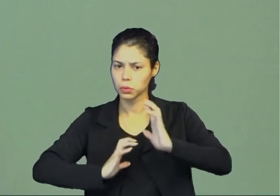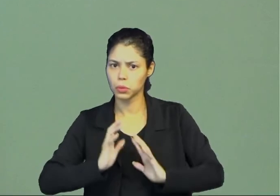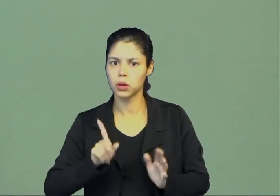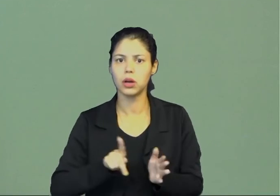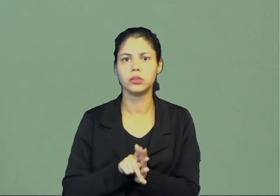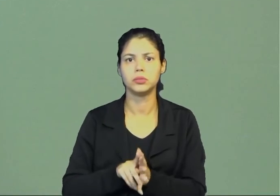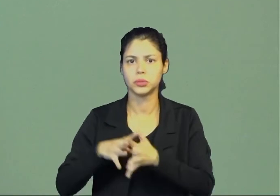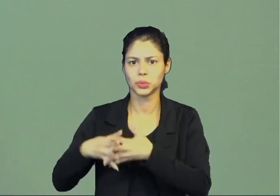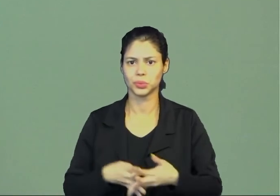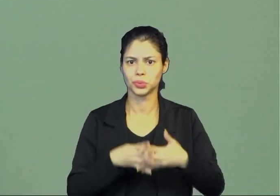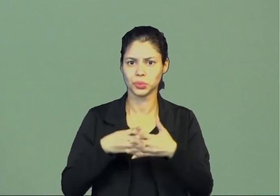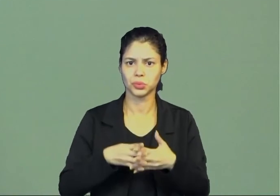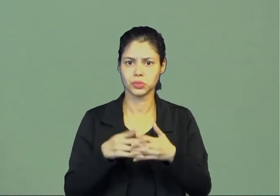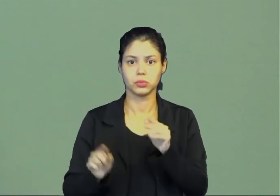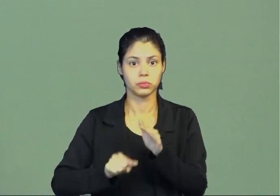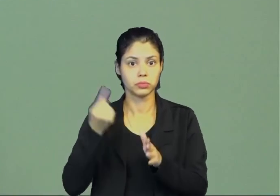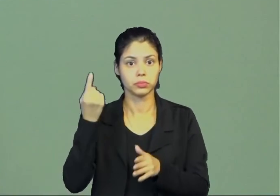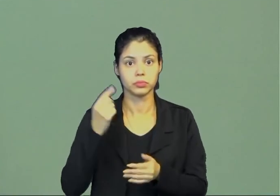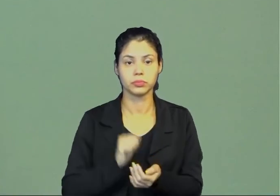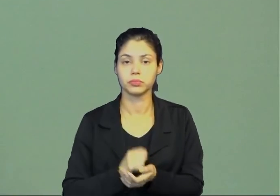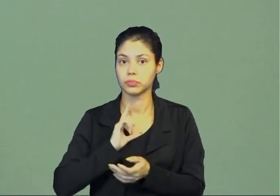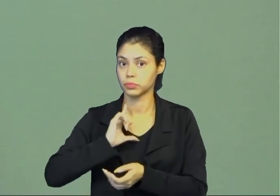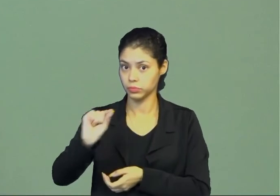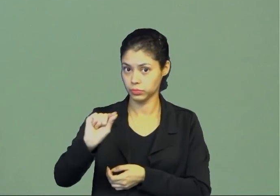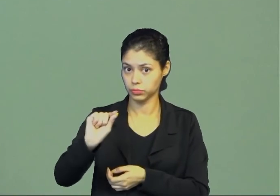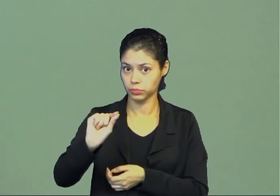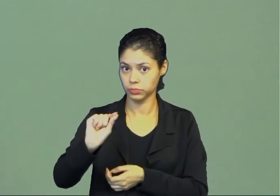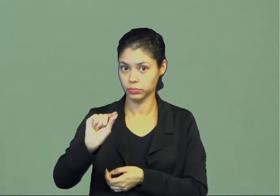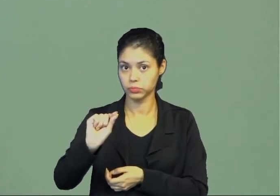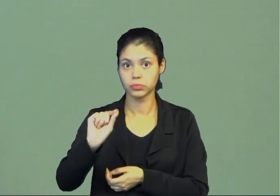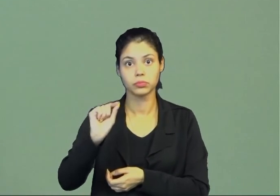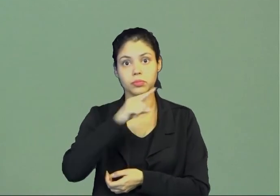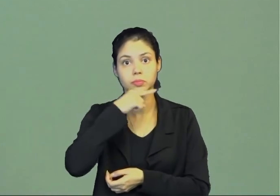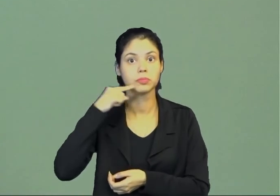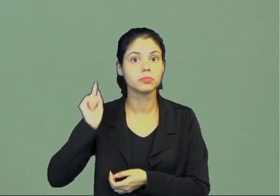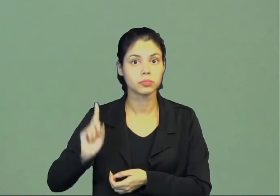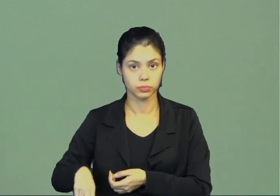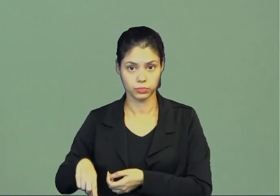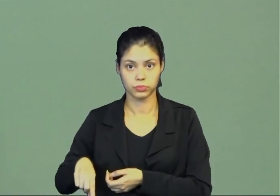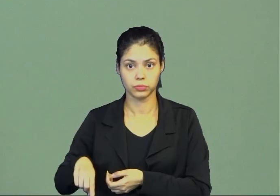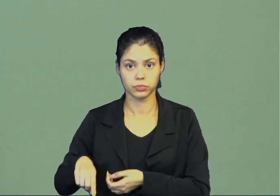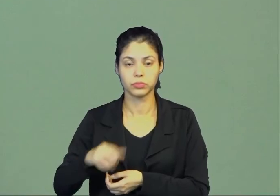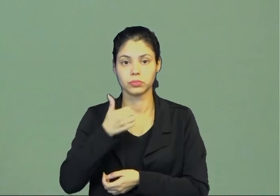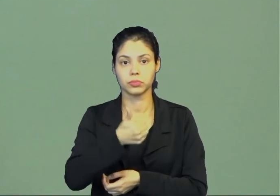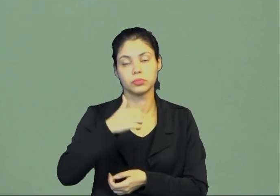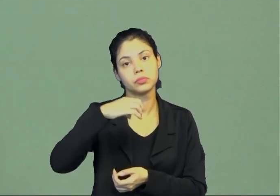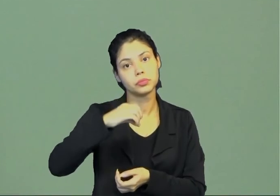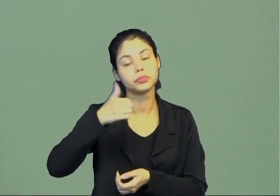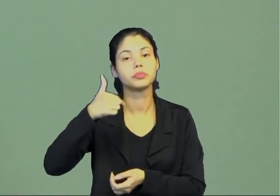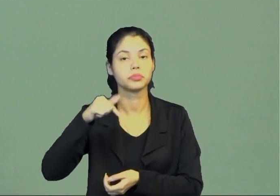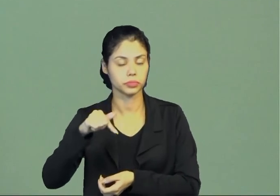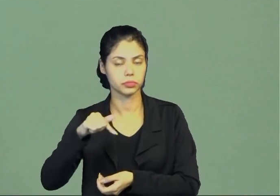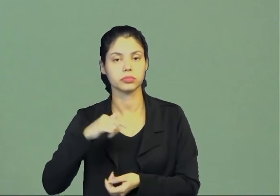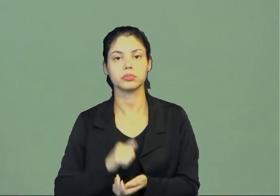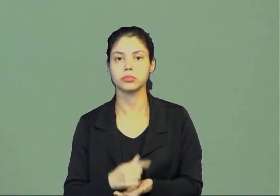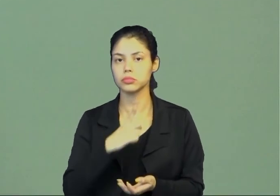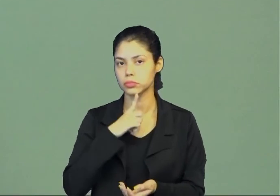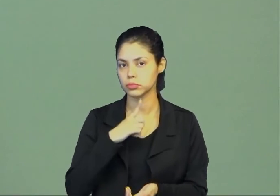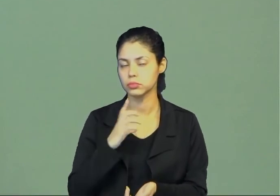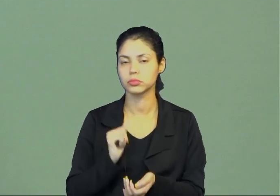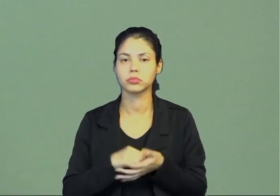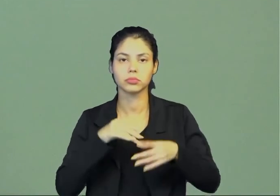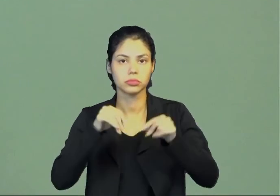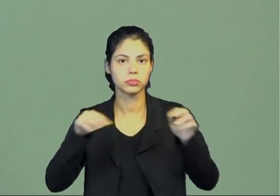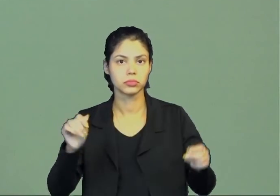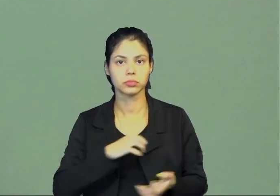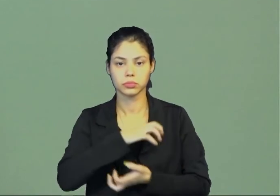de forma mais rápida. A saída da Rússia, né, que em 1917 tem lá no seu